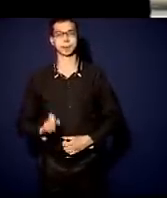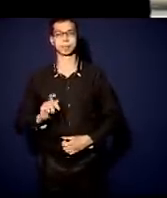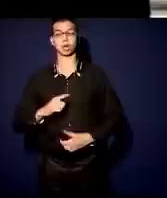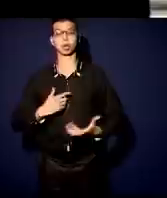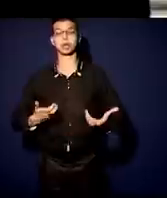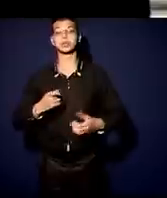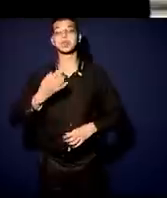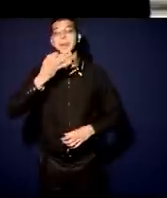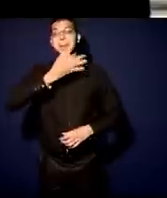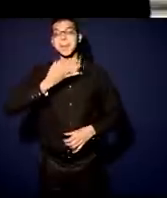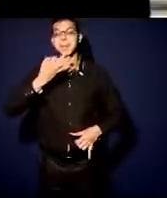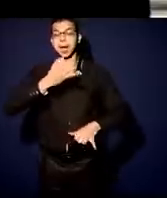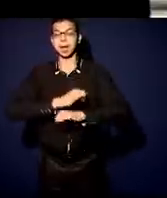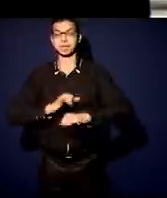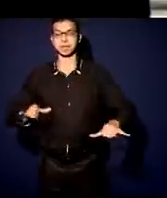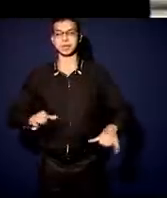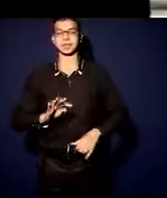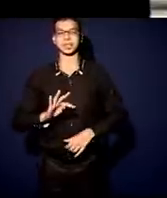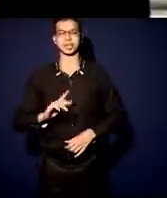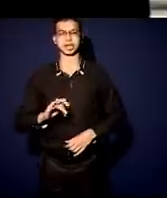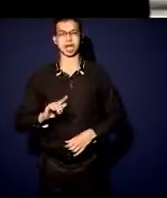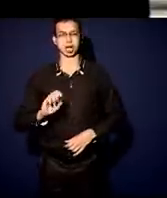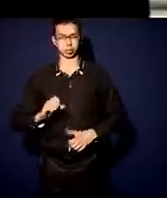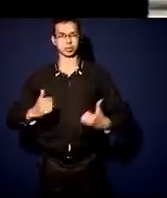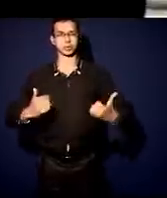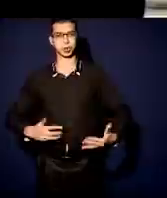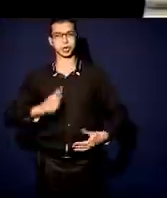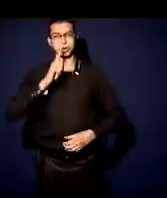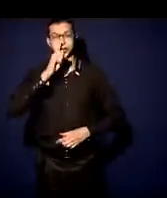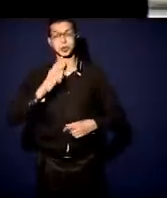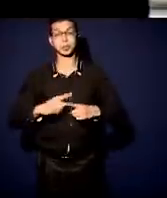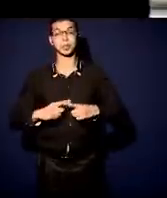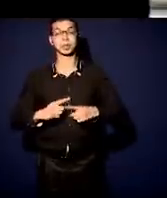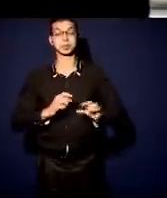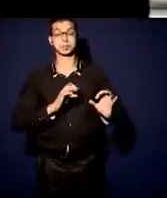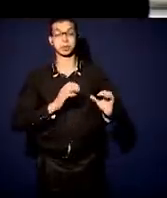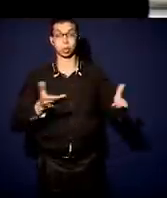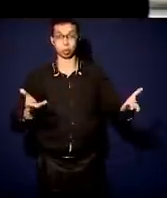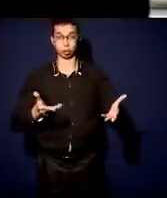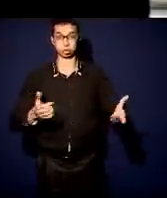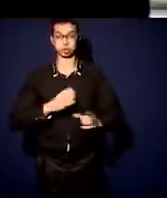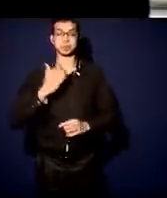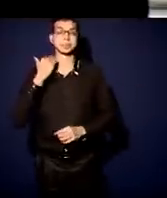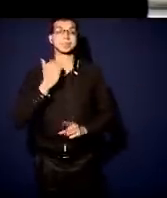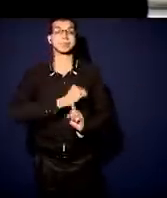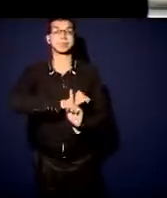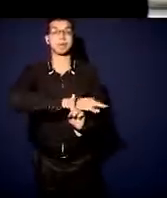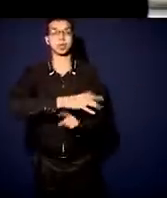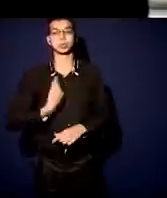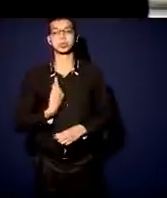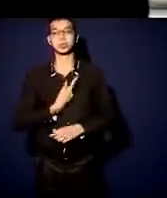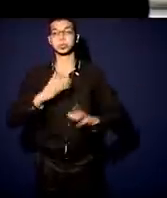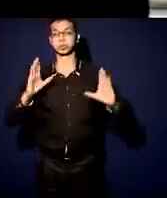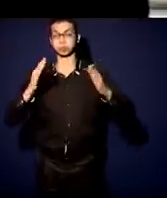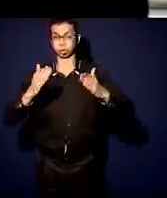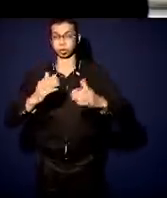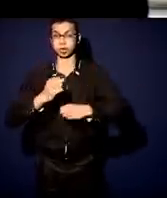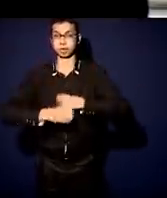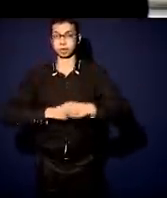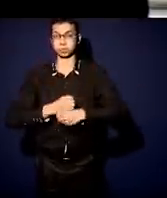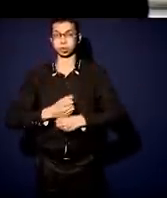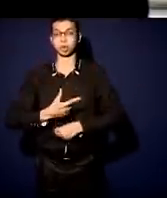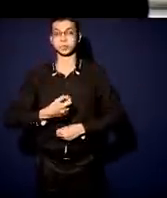que é justamente o seguinte olha se a gente olhar para projeção hoje do Banco Central para o ano de 2024 que é